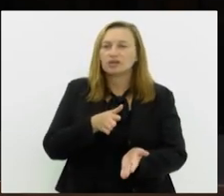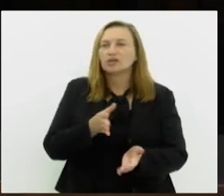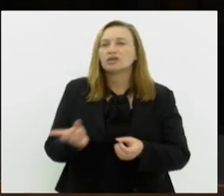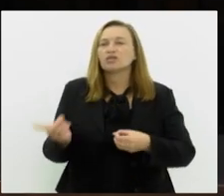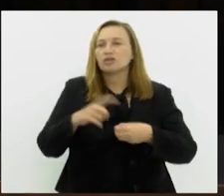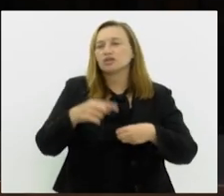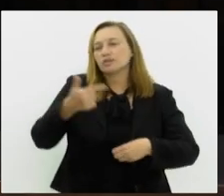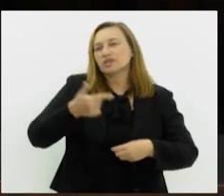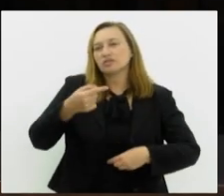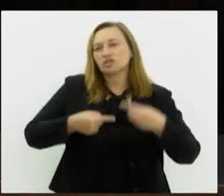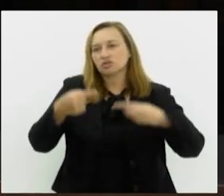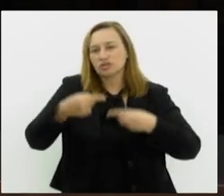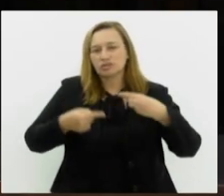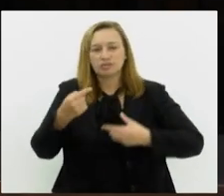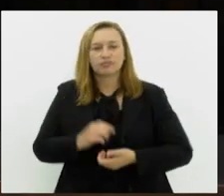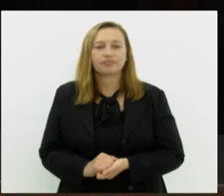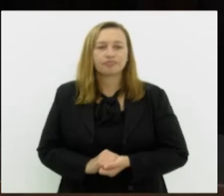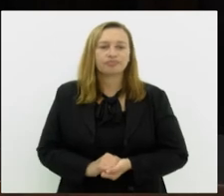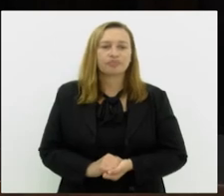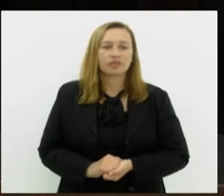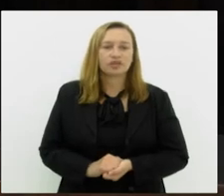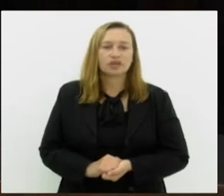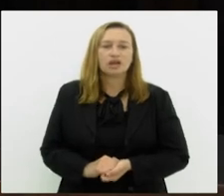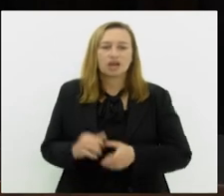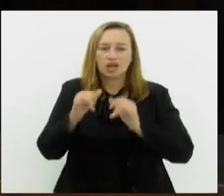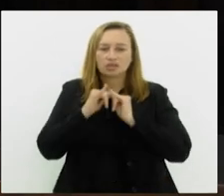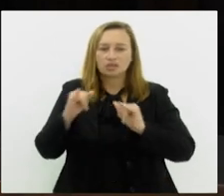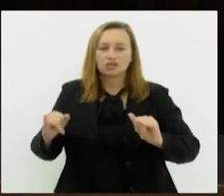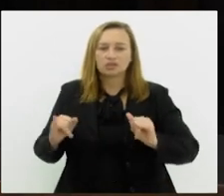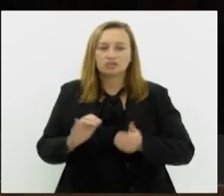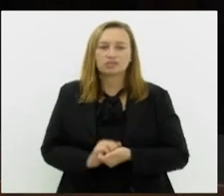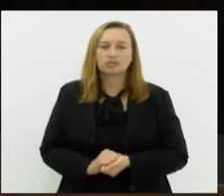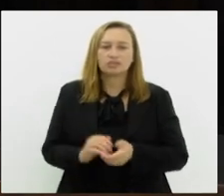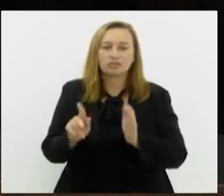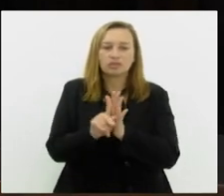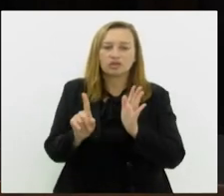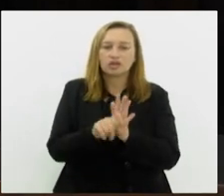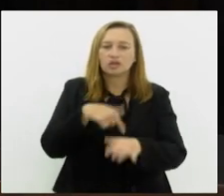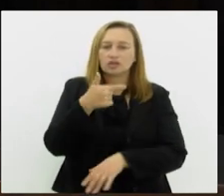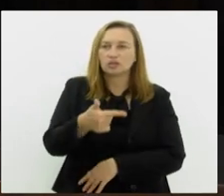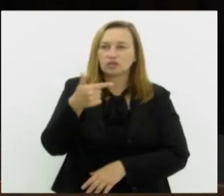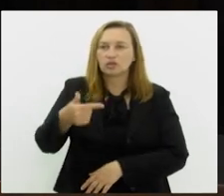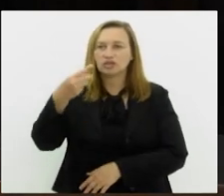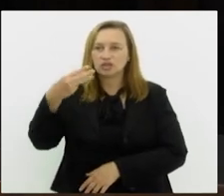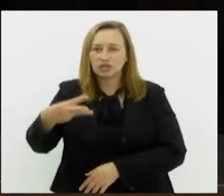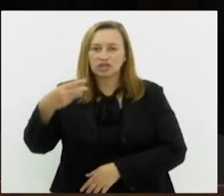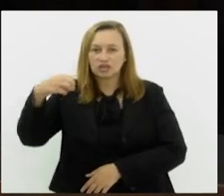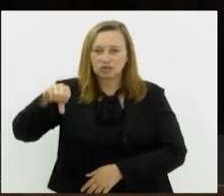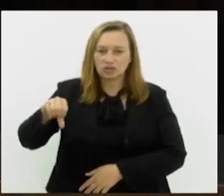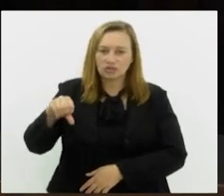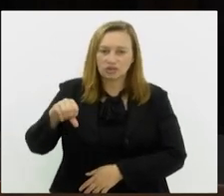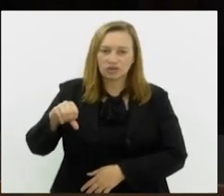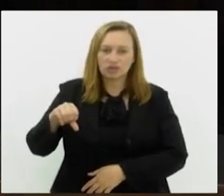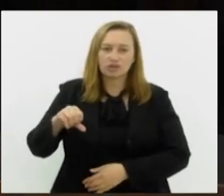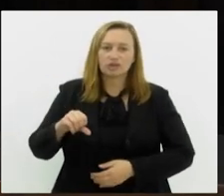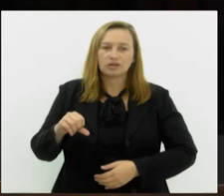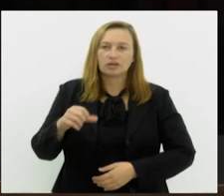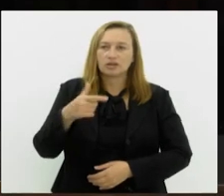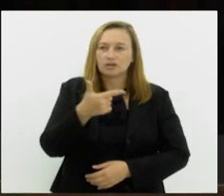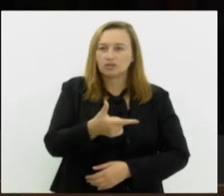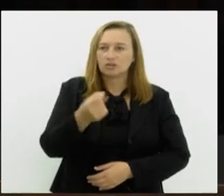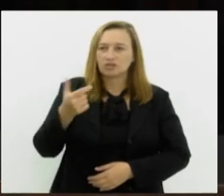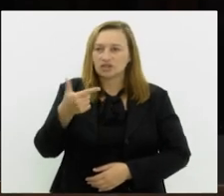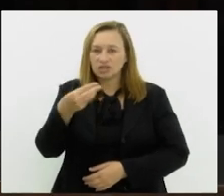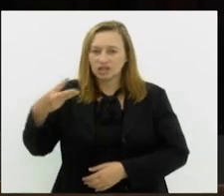para a segunda discussão. Anuncio projeto de lei número 2239,